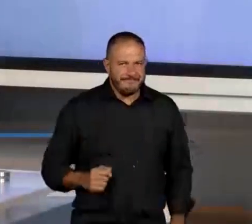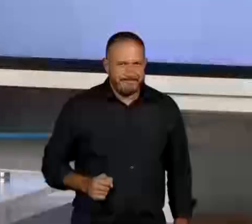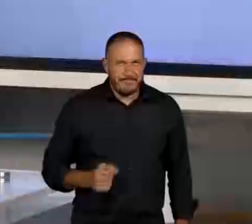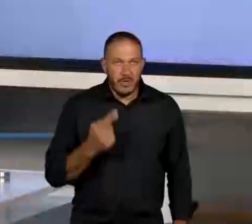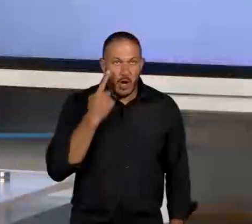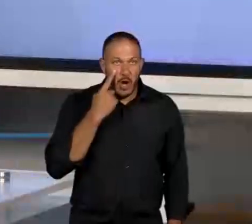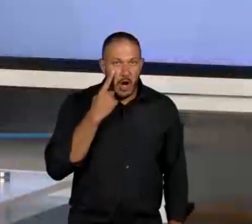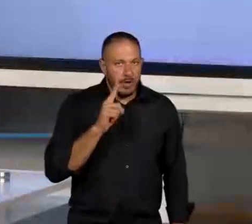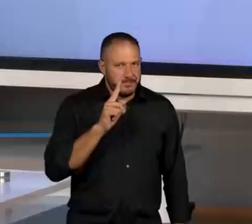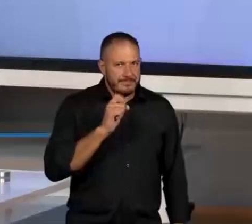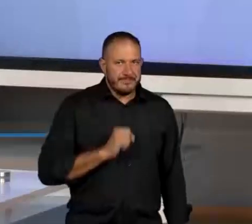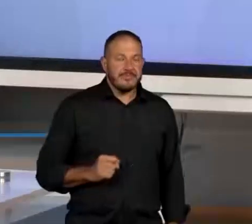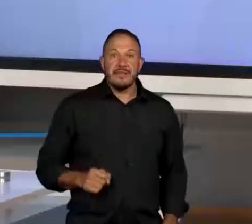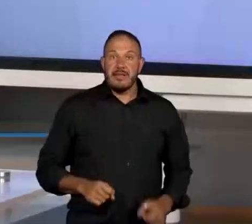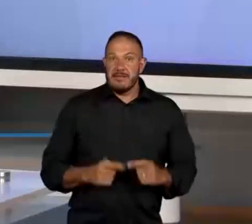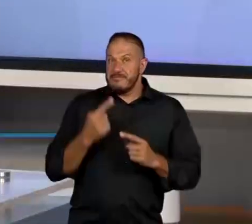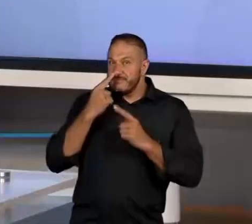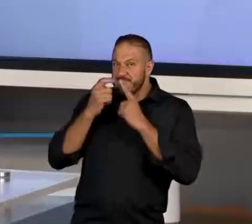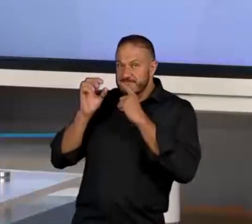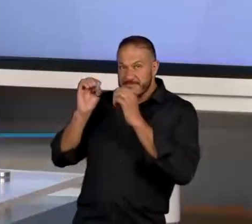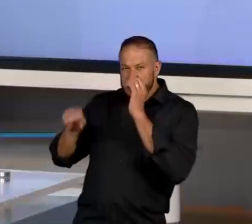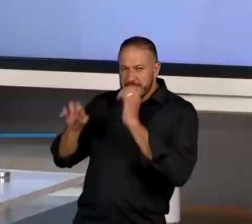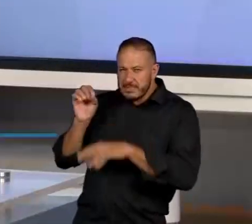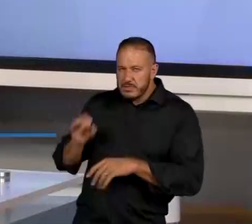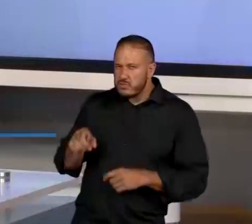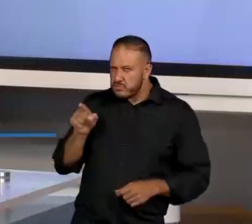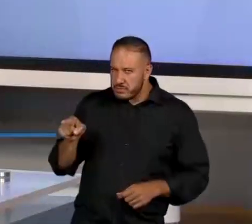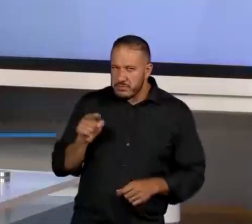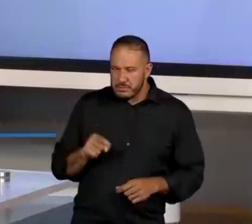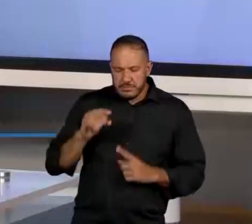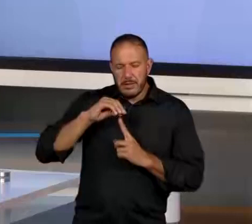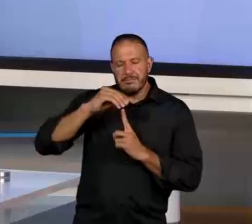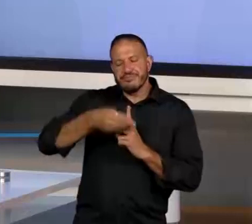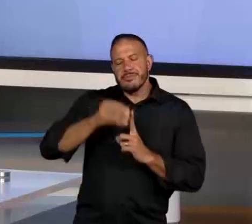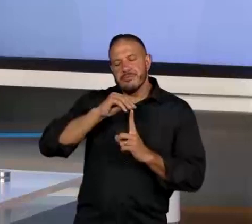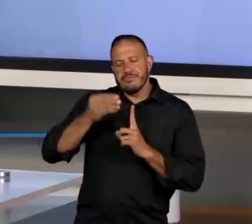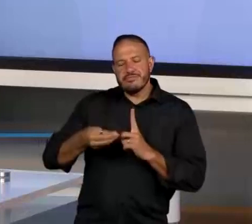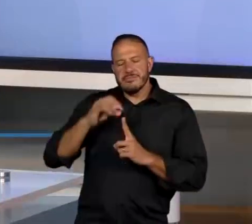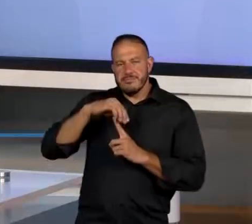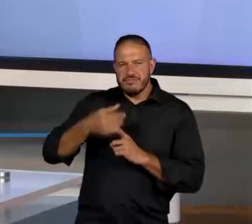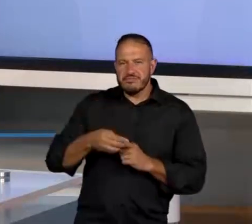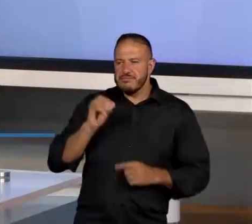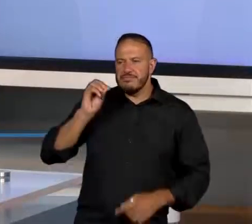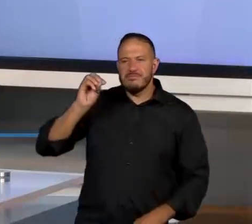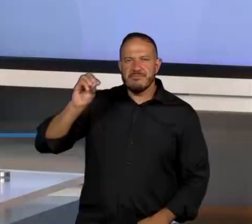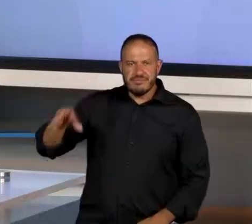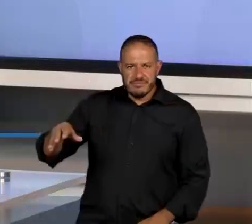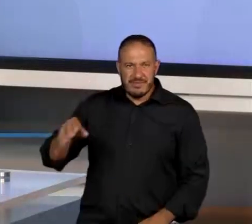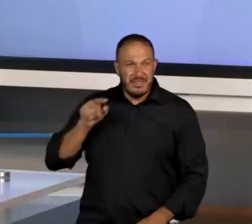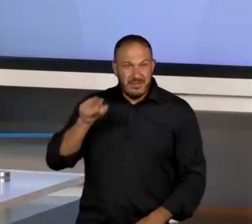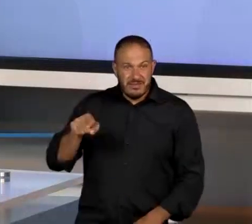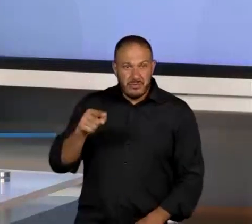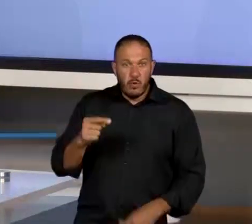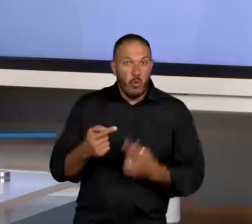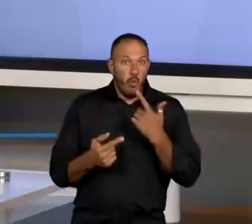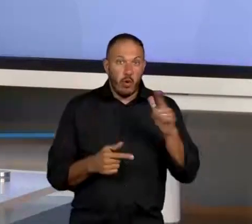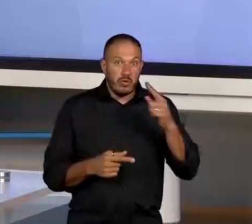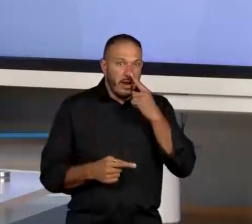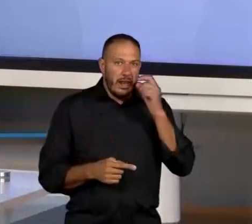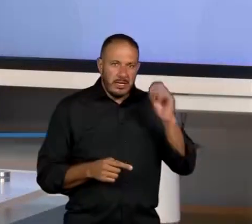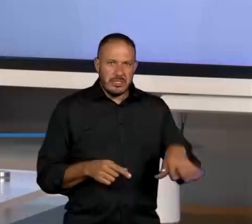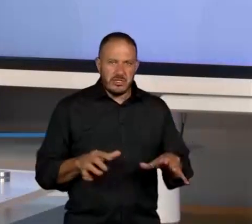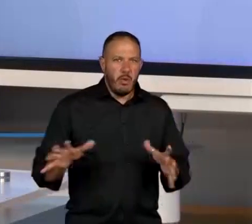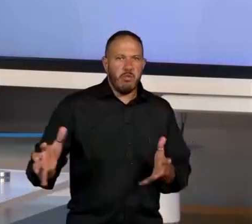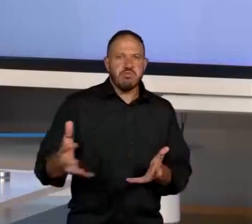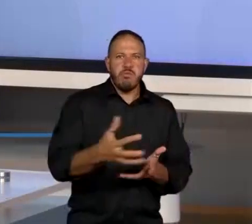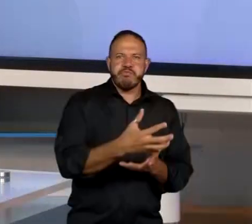ó. Esse lixo orgânico que nós jogamos no lixo comum, por exemplo, ele também é recolhido de